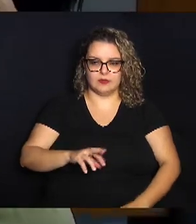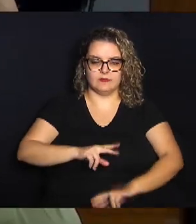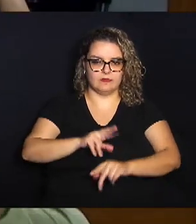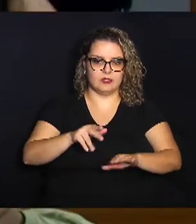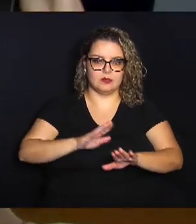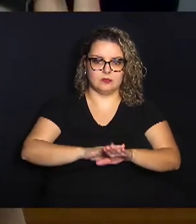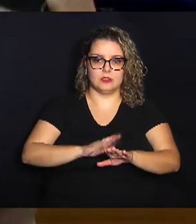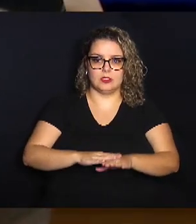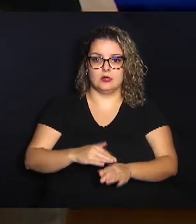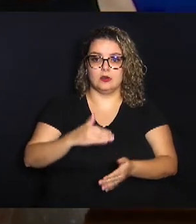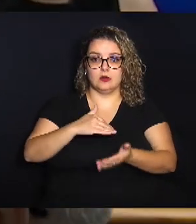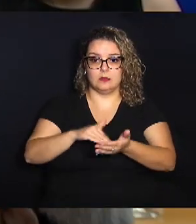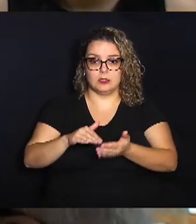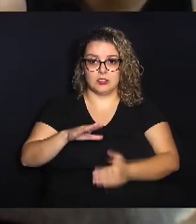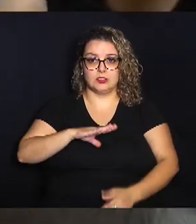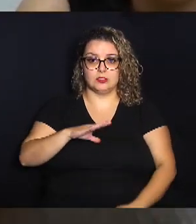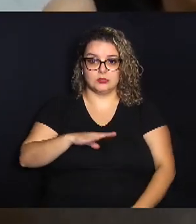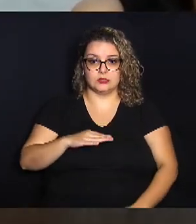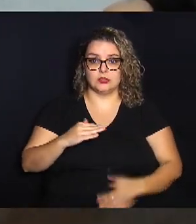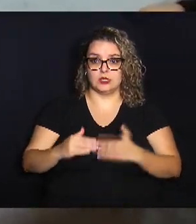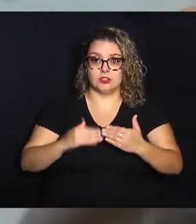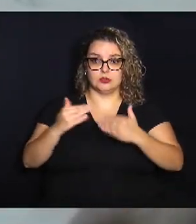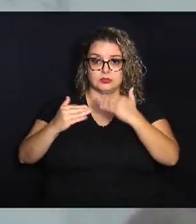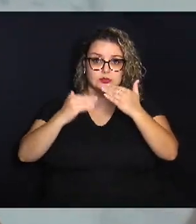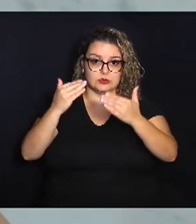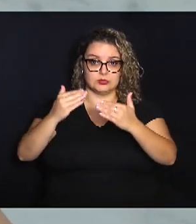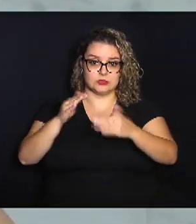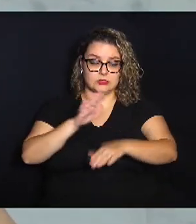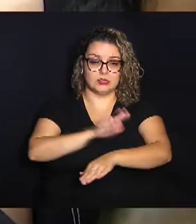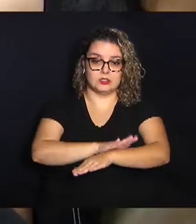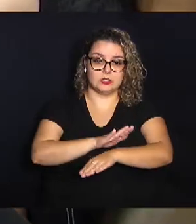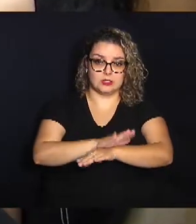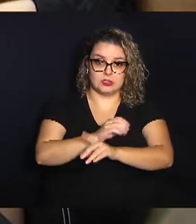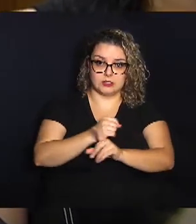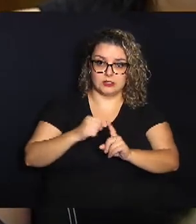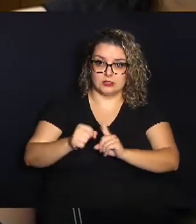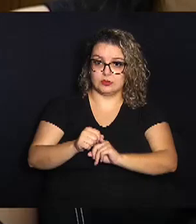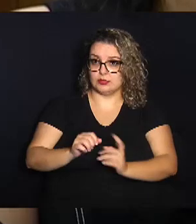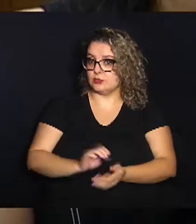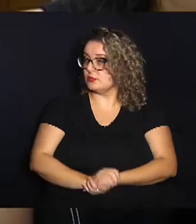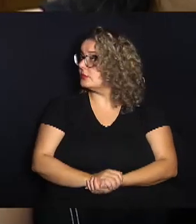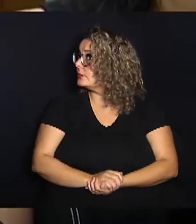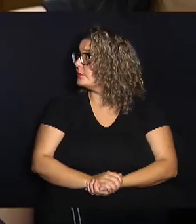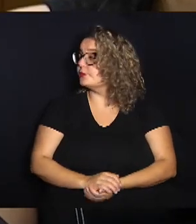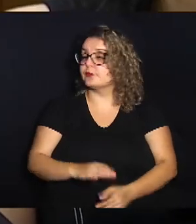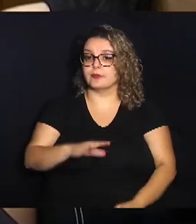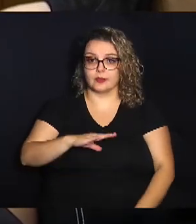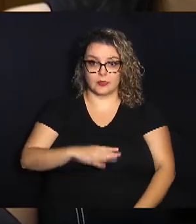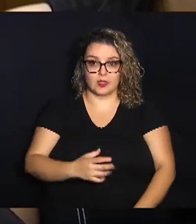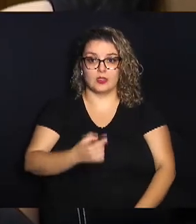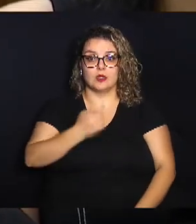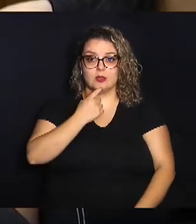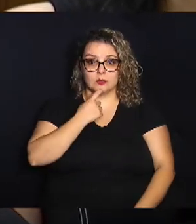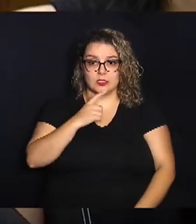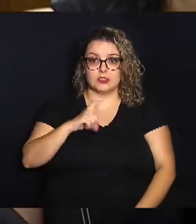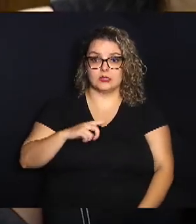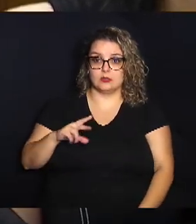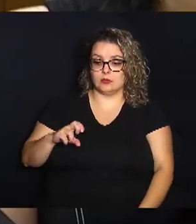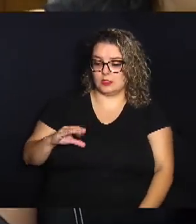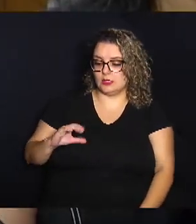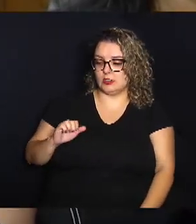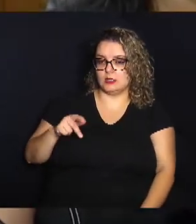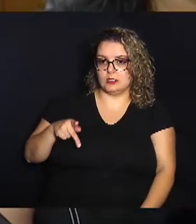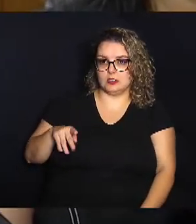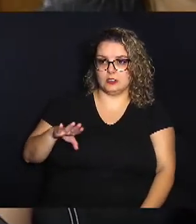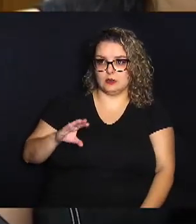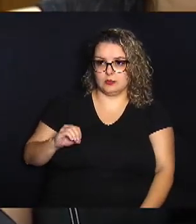pela Secretaria Municipal de Desenvolvimento e Assistência Social. Campinas tem um recâmbio, nós chamamos de recâmbio